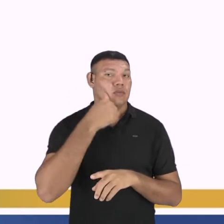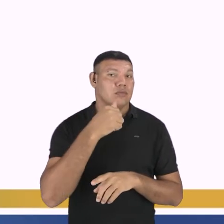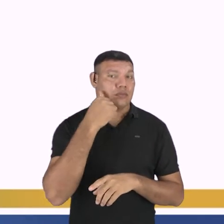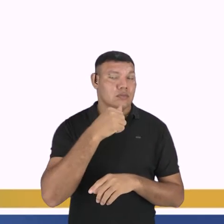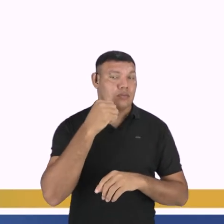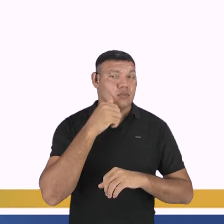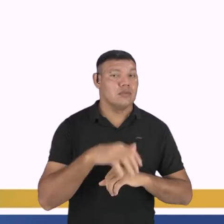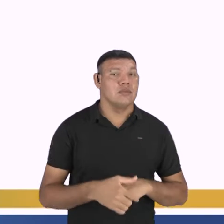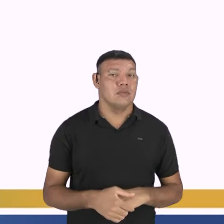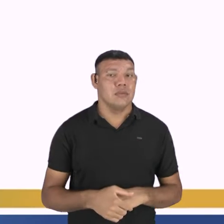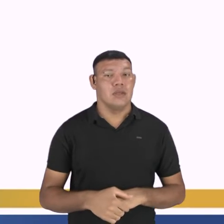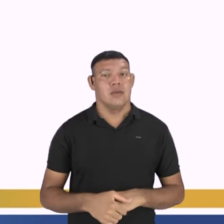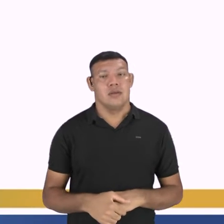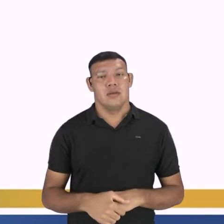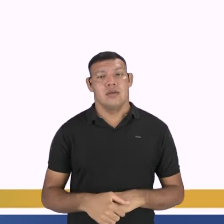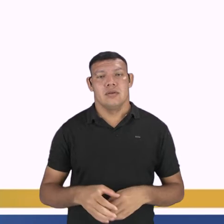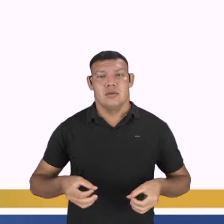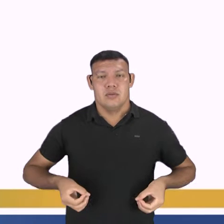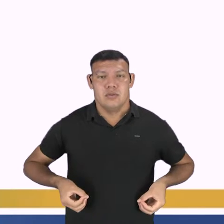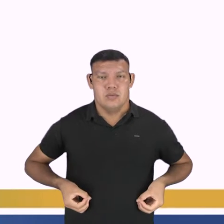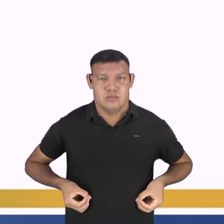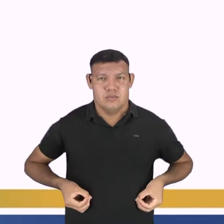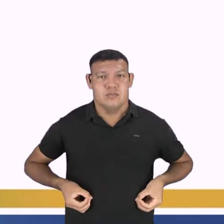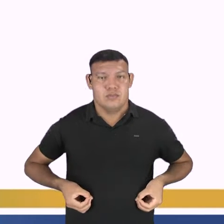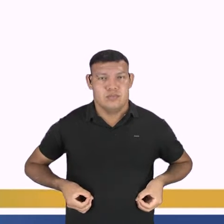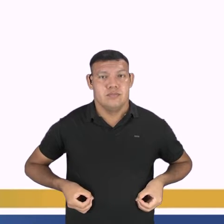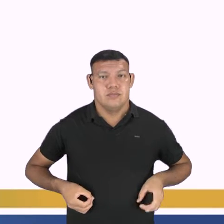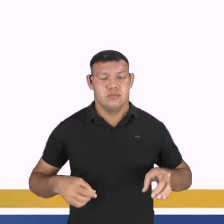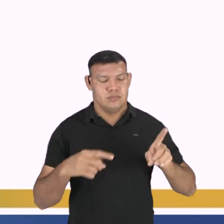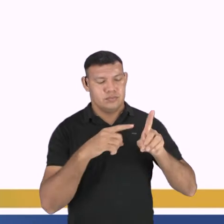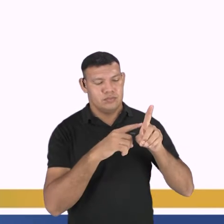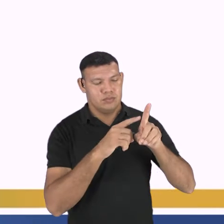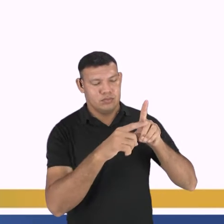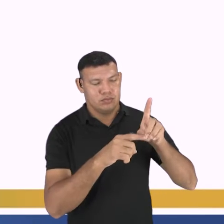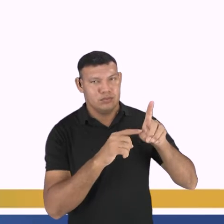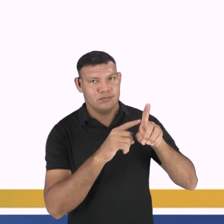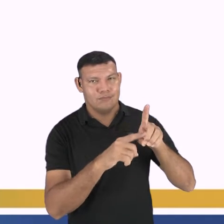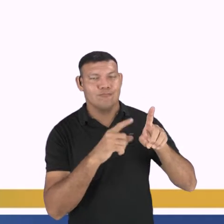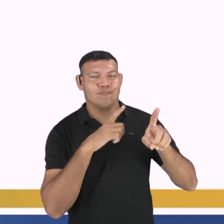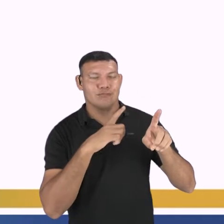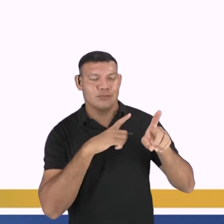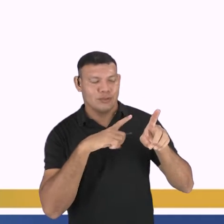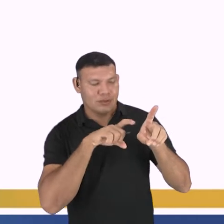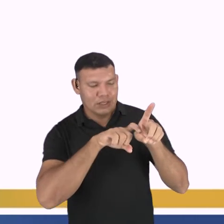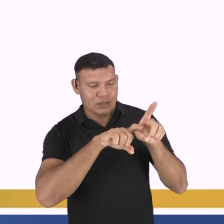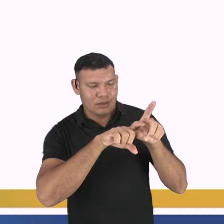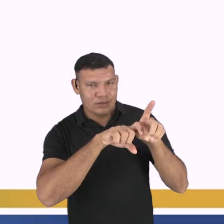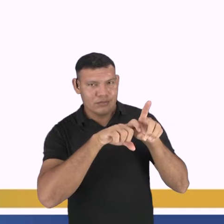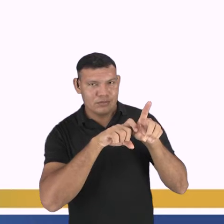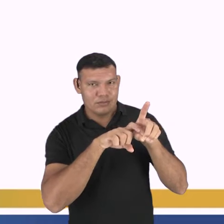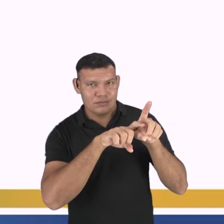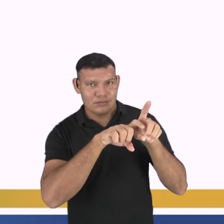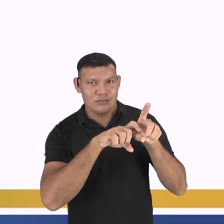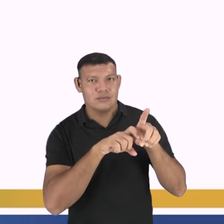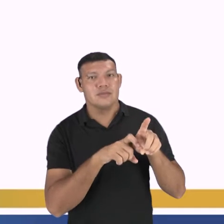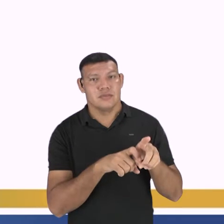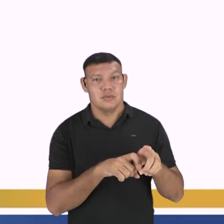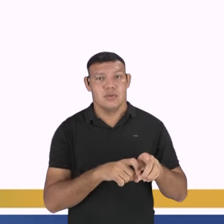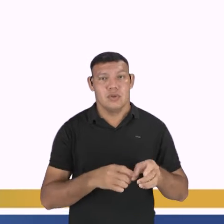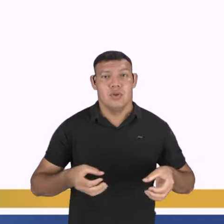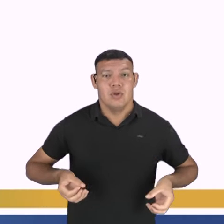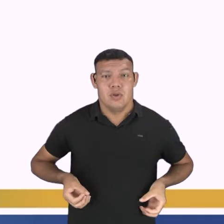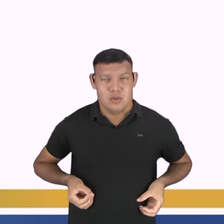são as gônadas femininas, são os ovários. Os testículos, eles produzem os espermatozoides, enquanto os ovários, eles produzem